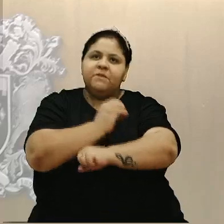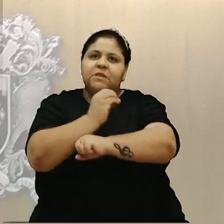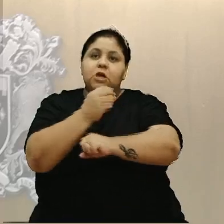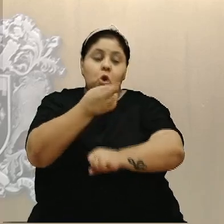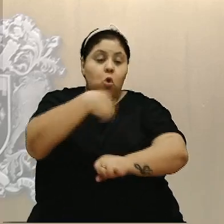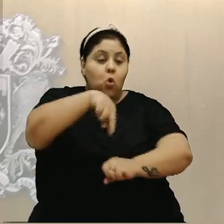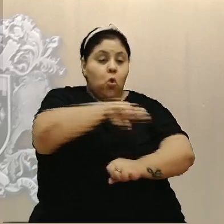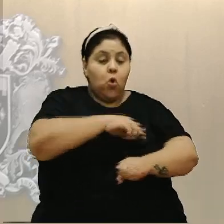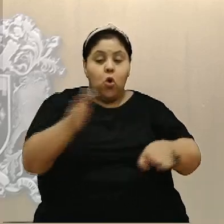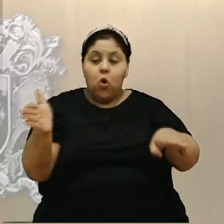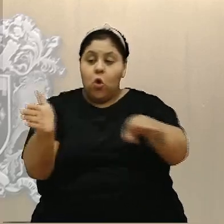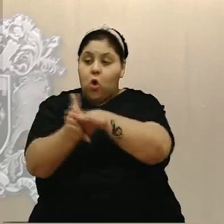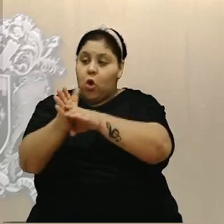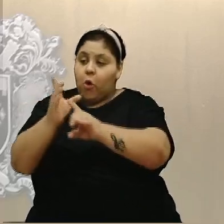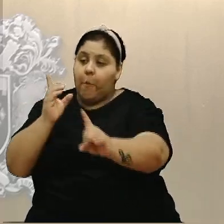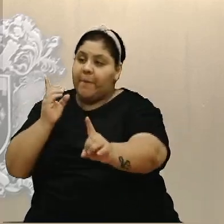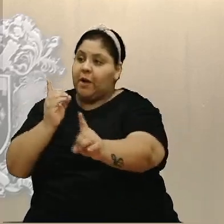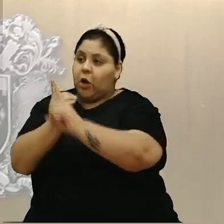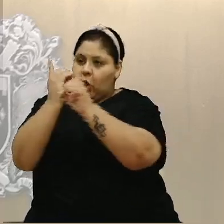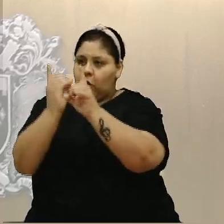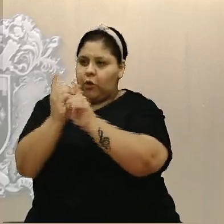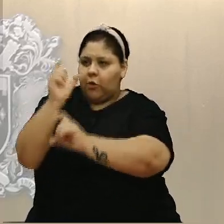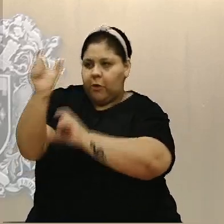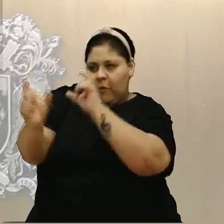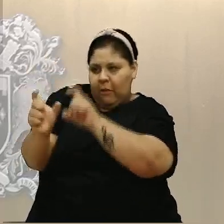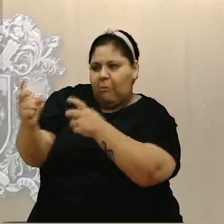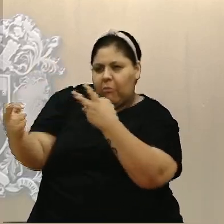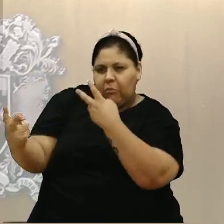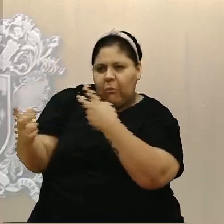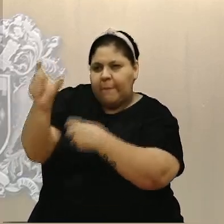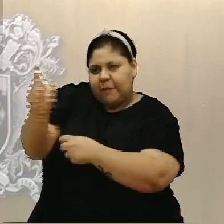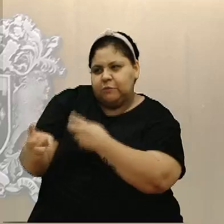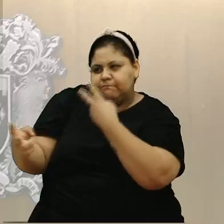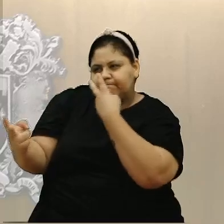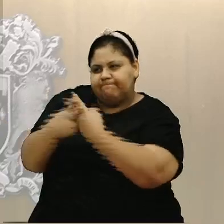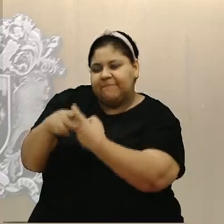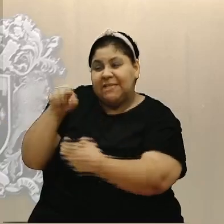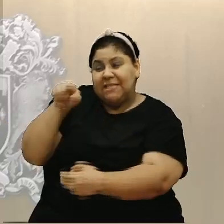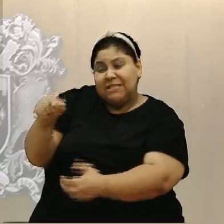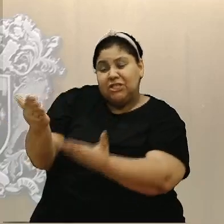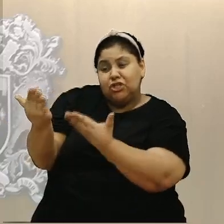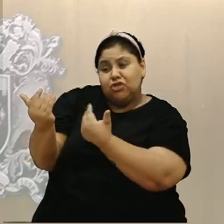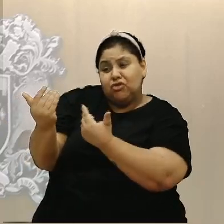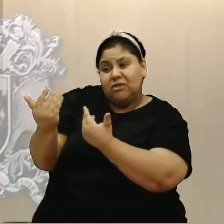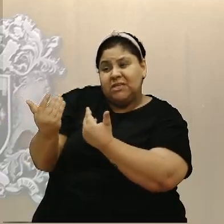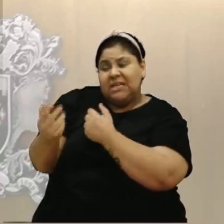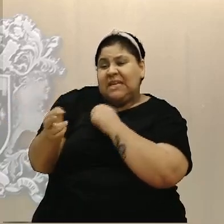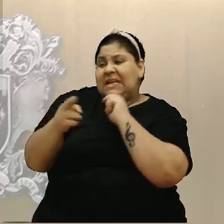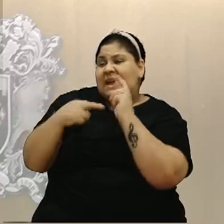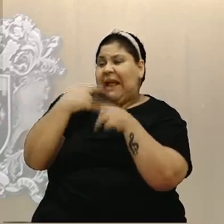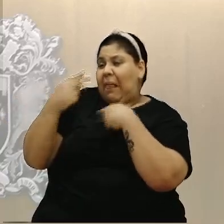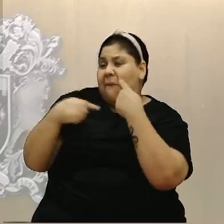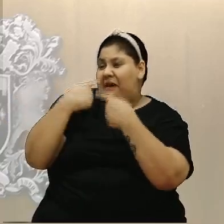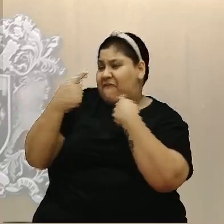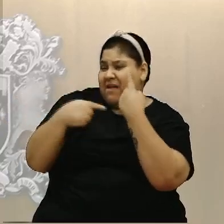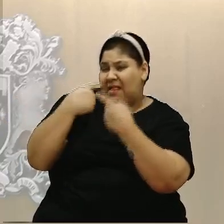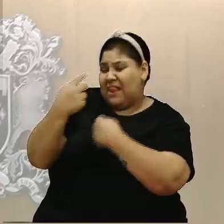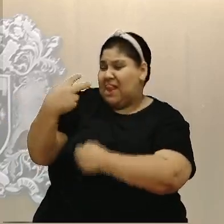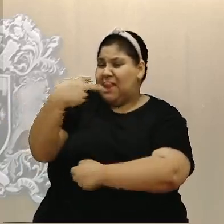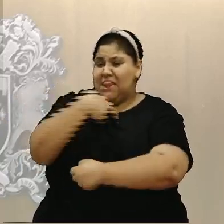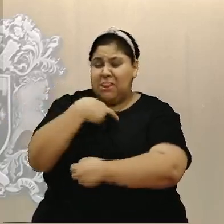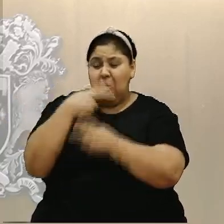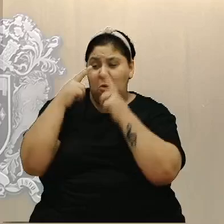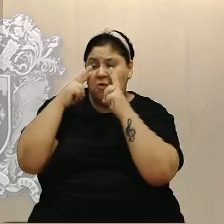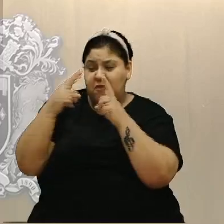ali para encontrar-se com aquele preso, aquele jovem de fato reclamava: eu não posso mais ver os